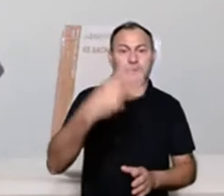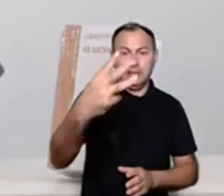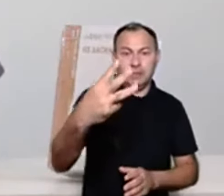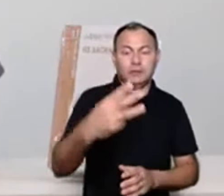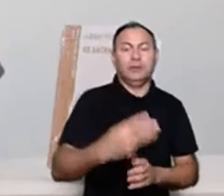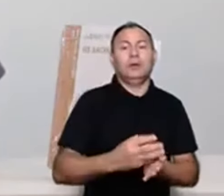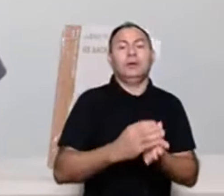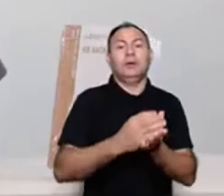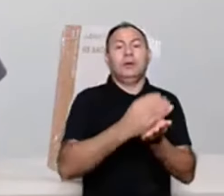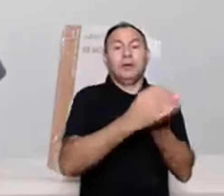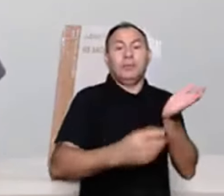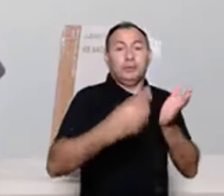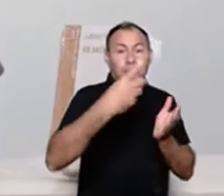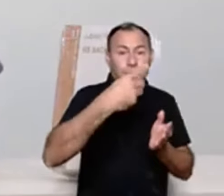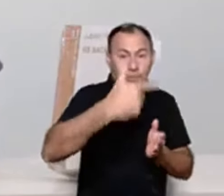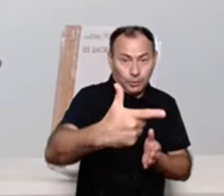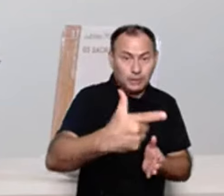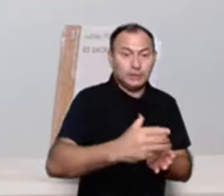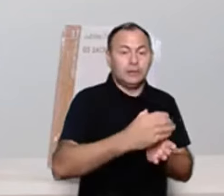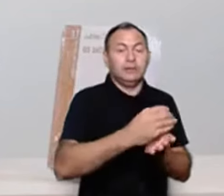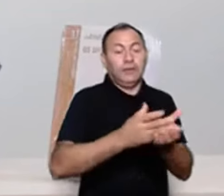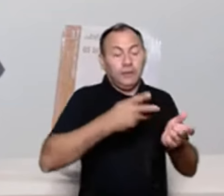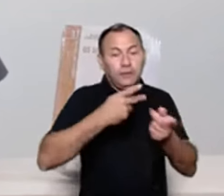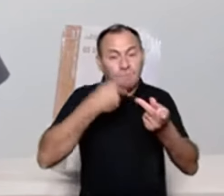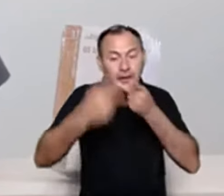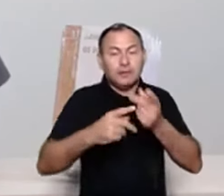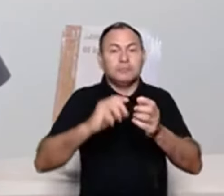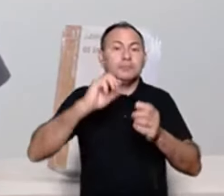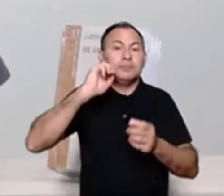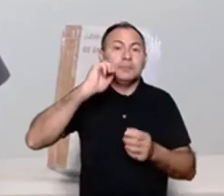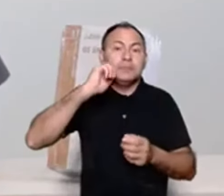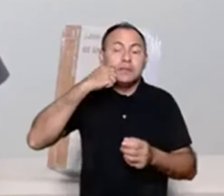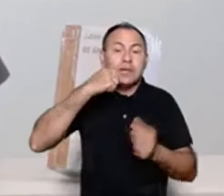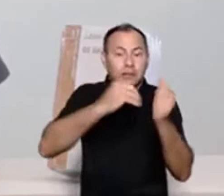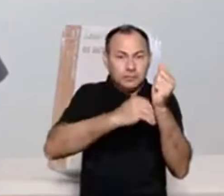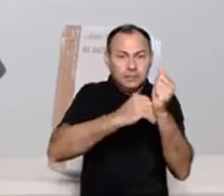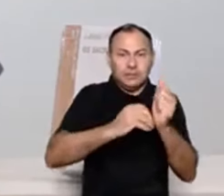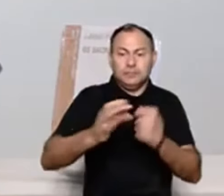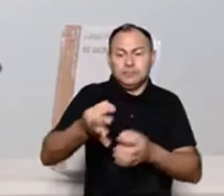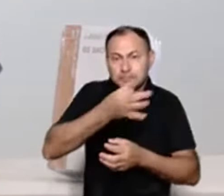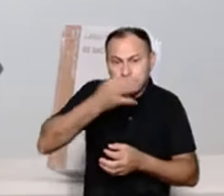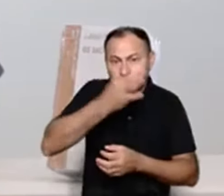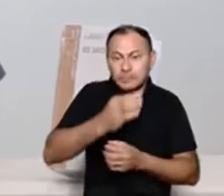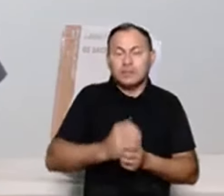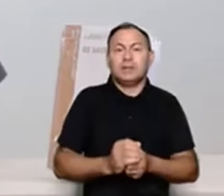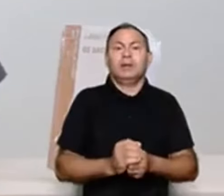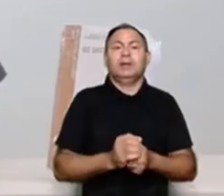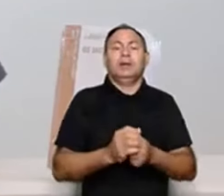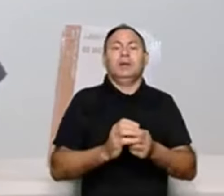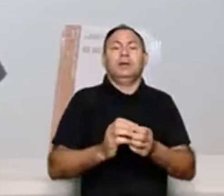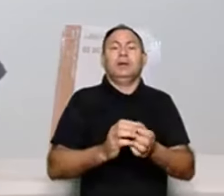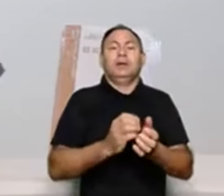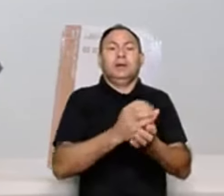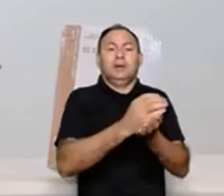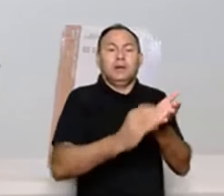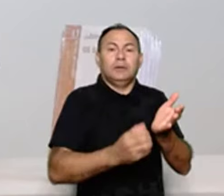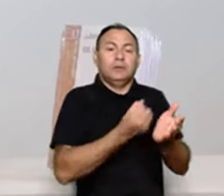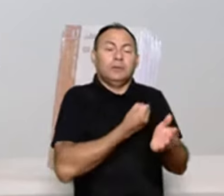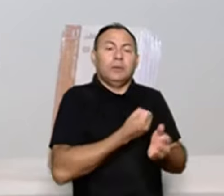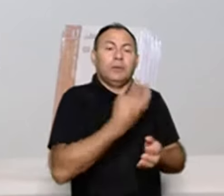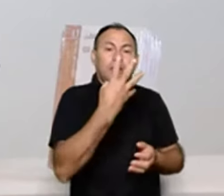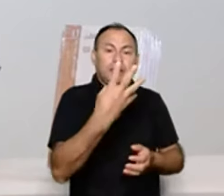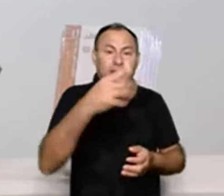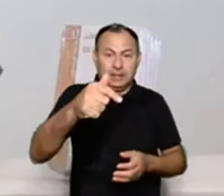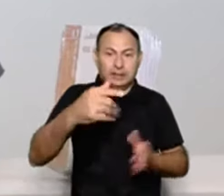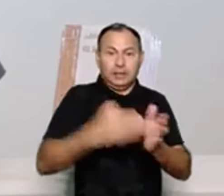capítulo 3, o capítulo 2, um que trata do mistério da Eucaristia, que vai da Sérgio do Conselho número 47 ao número